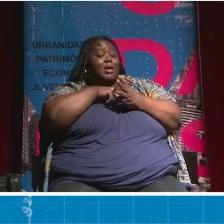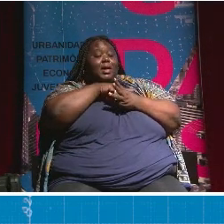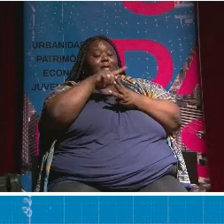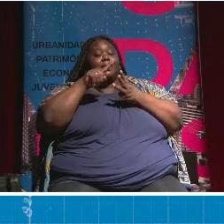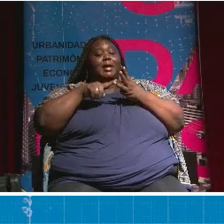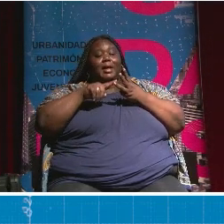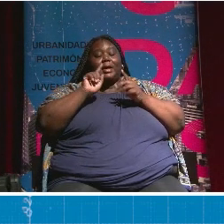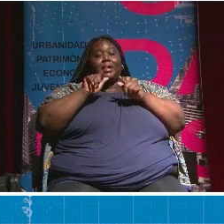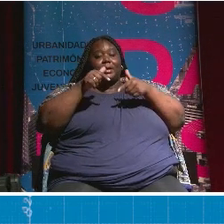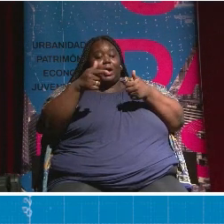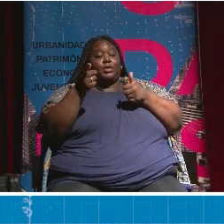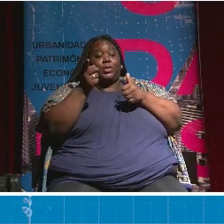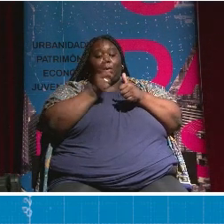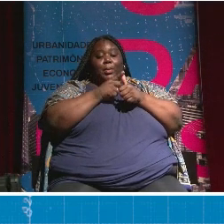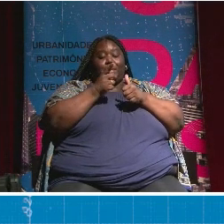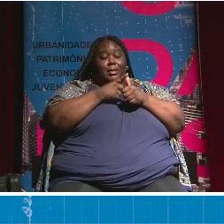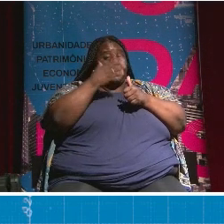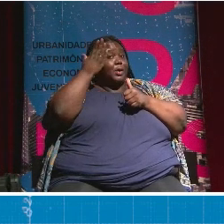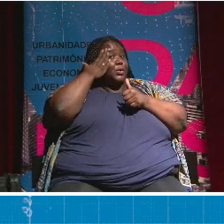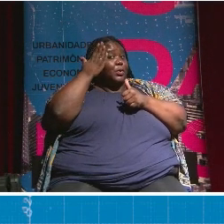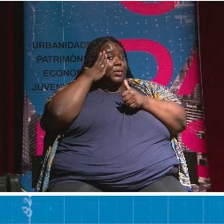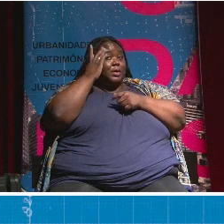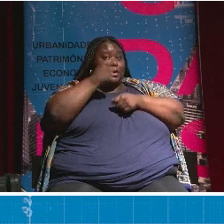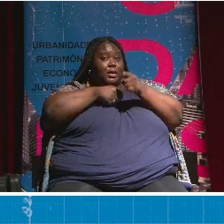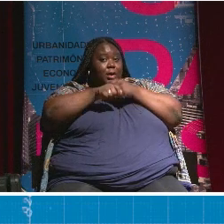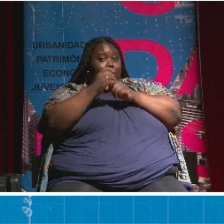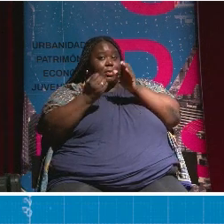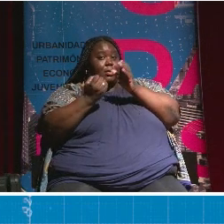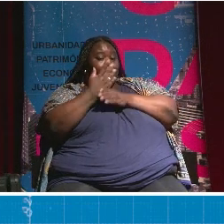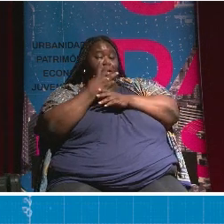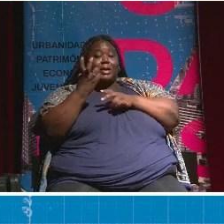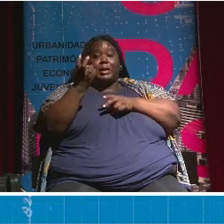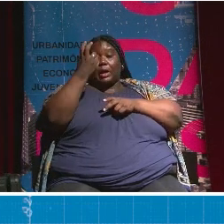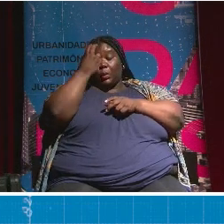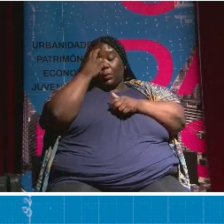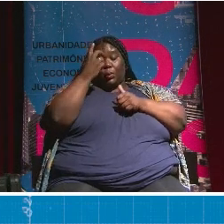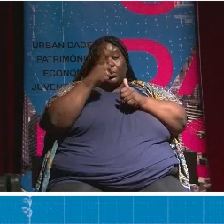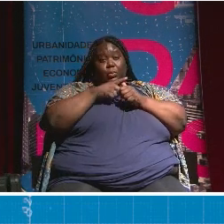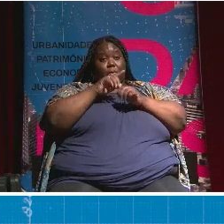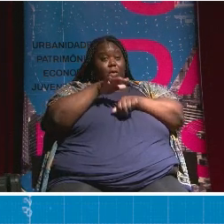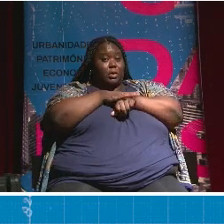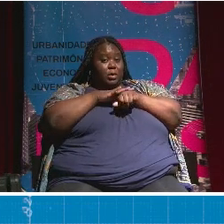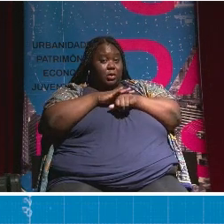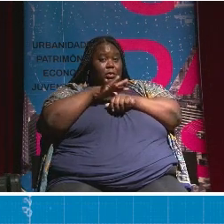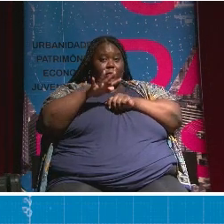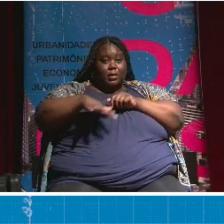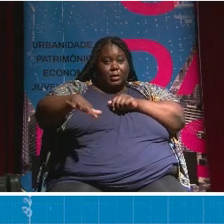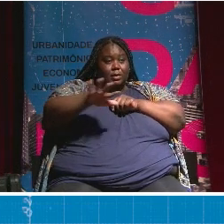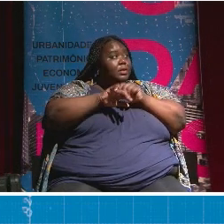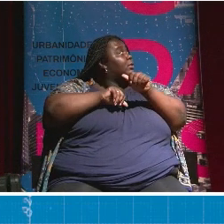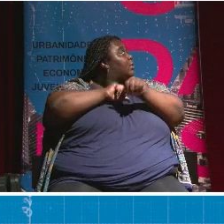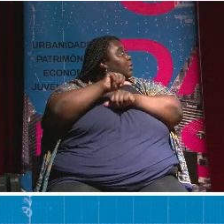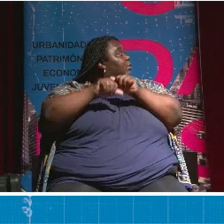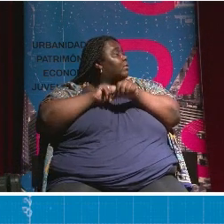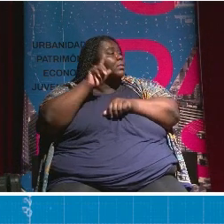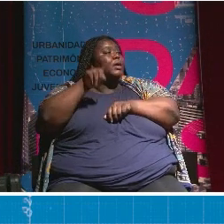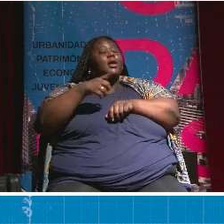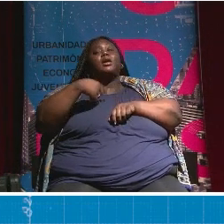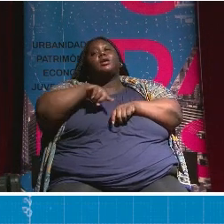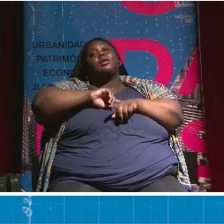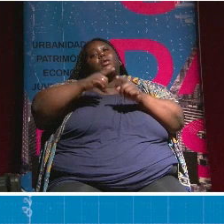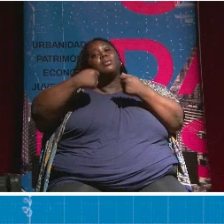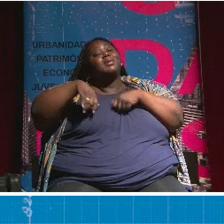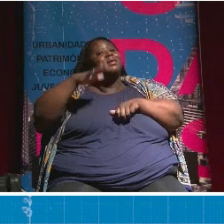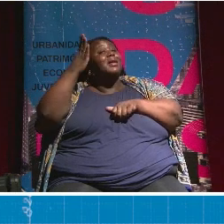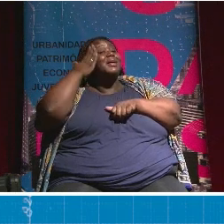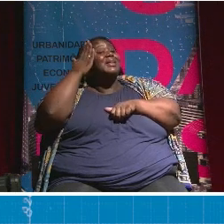atos. O primeiro ato que eu entendo nessa economia criativa e na economia da cultura, nessa discussão dos territórios em transformação, é que a gente precisa